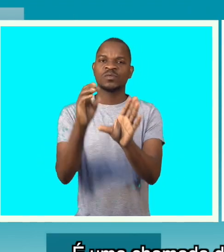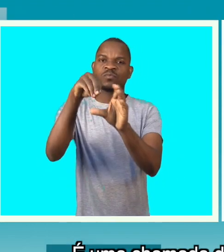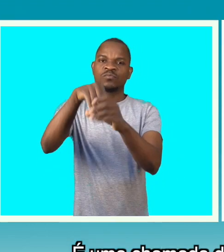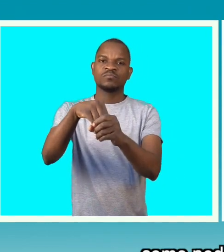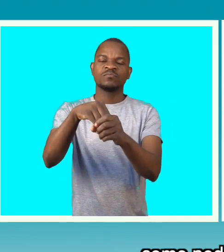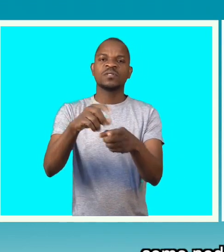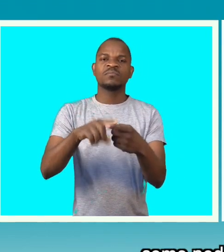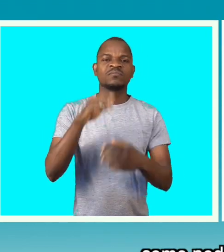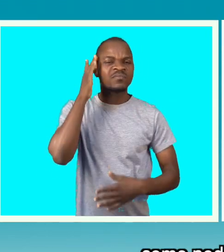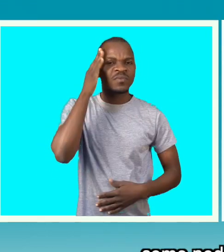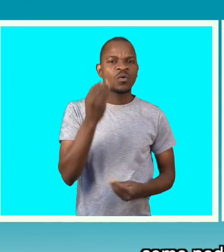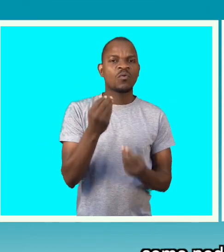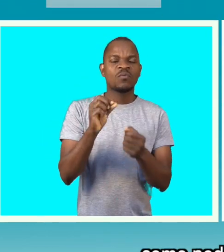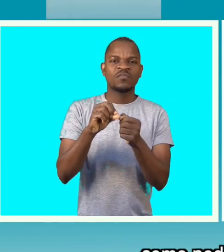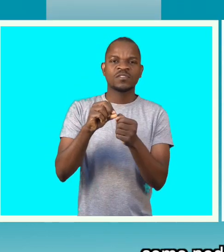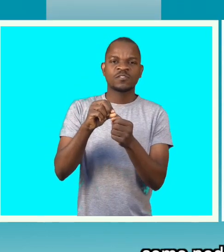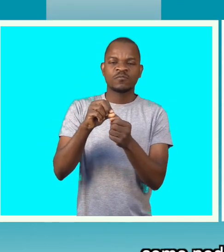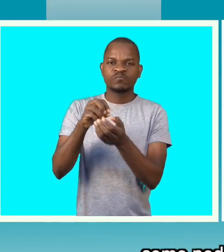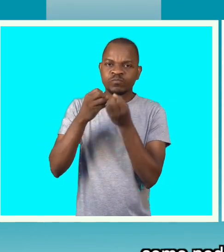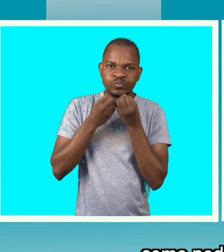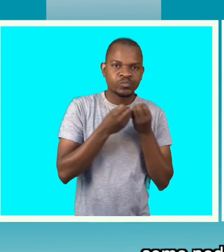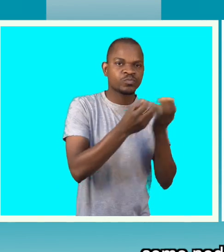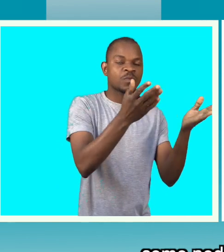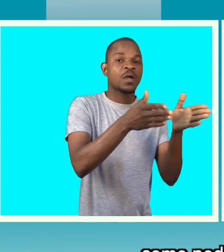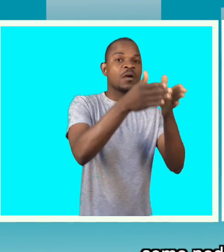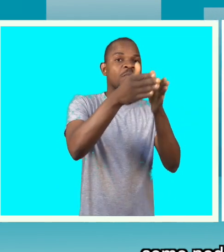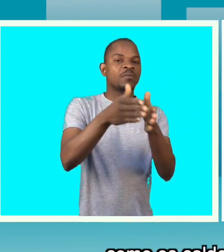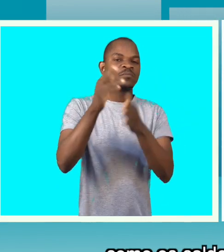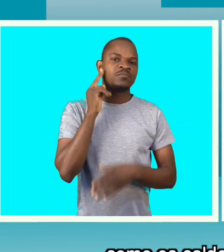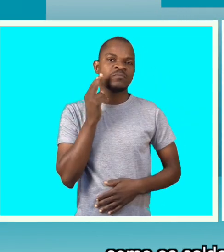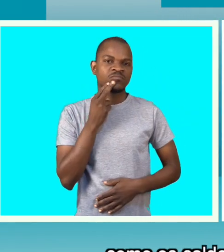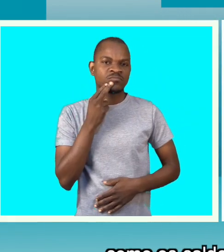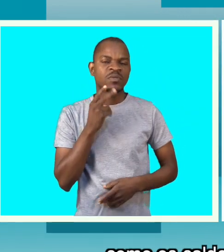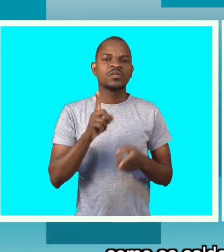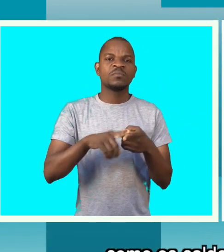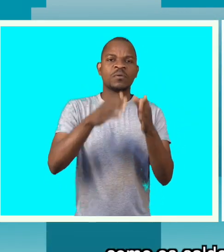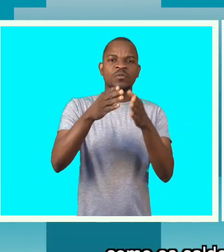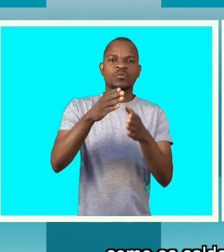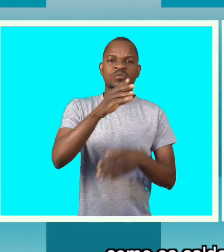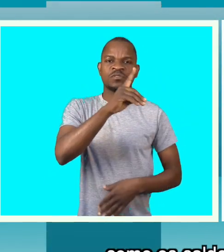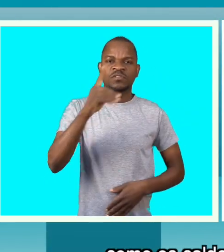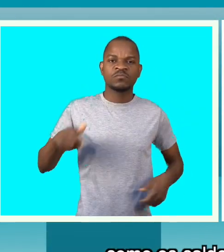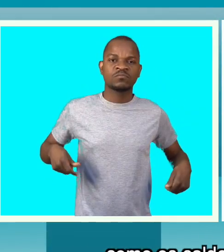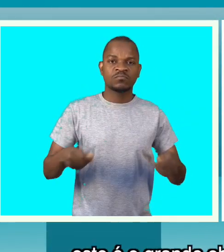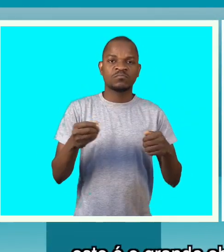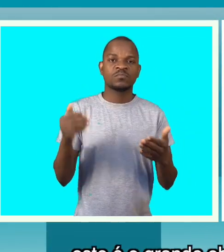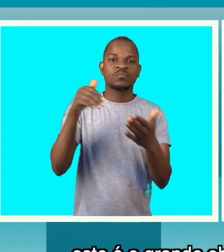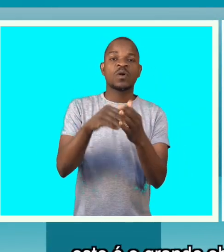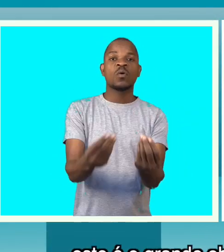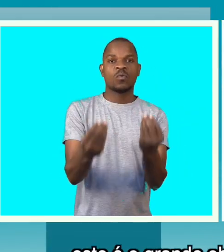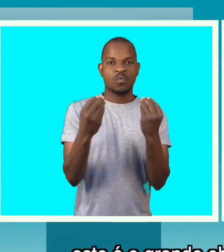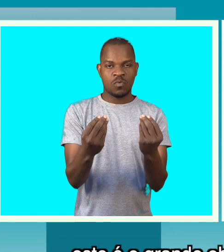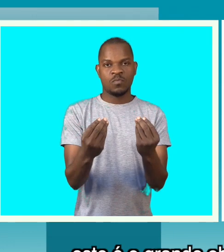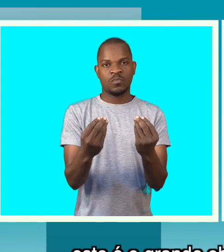pensarem como é que podem transmitir uma informação para os surdos, por exemplo. Como é que os cadeirantes vão aceder aos locais de espetáculos. Então,